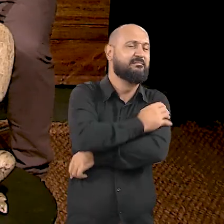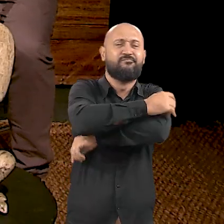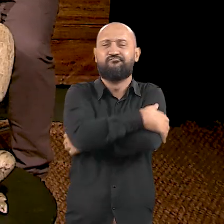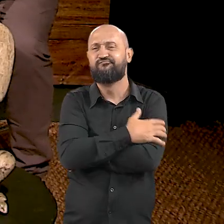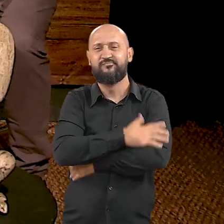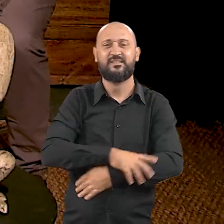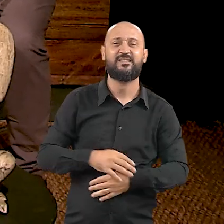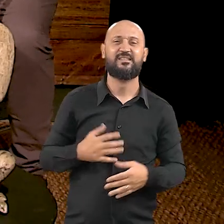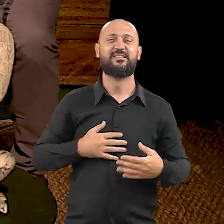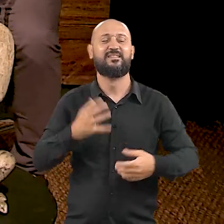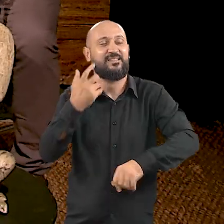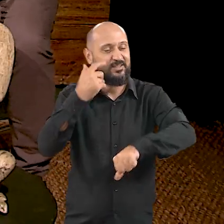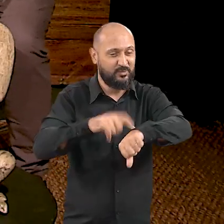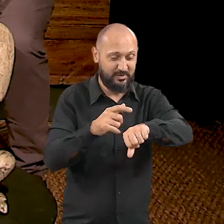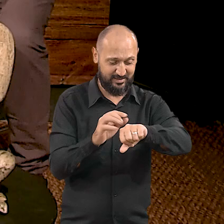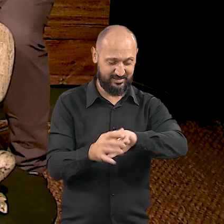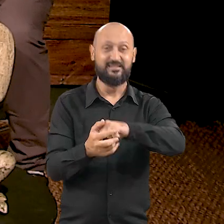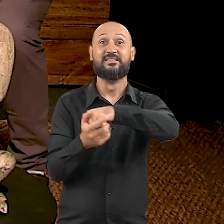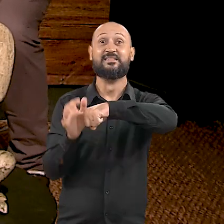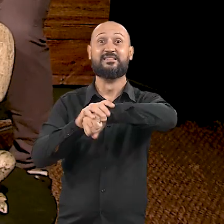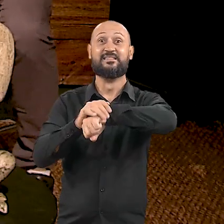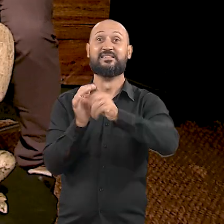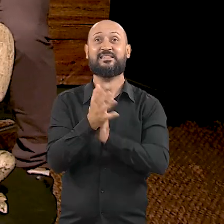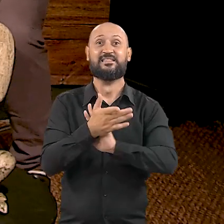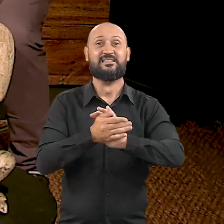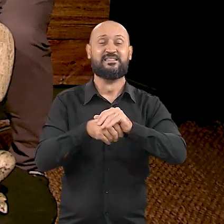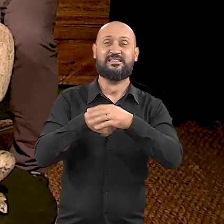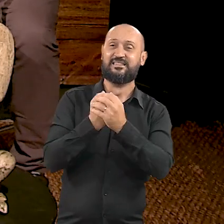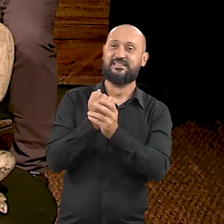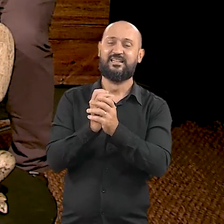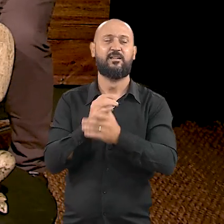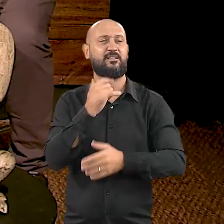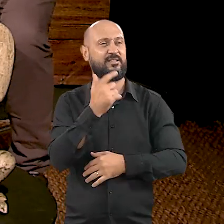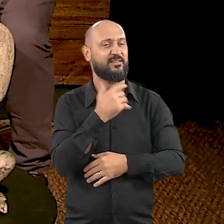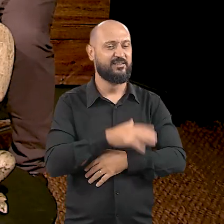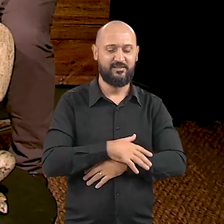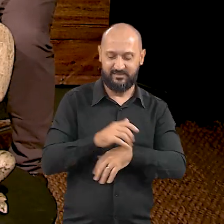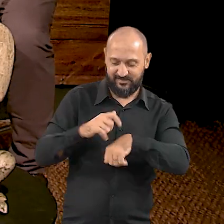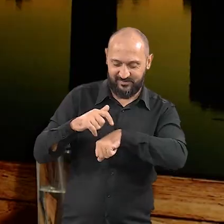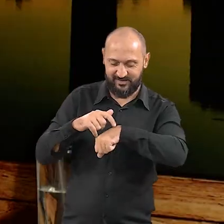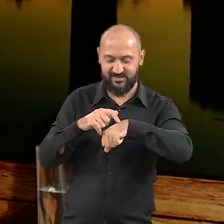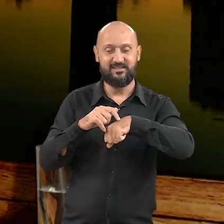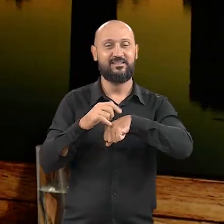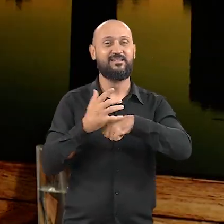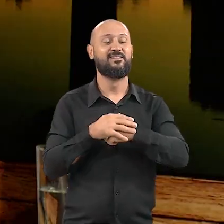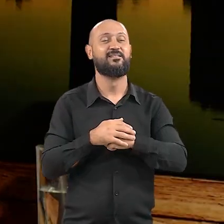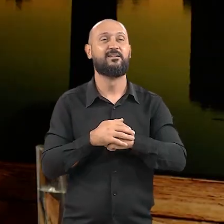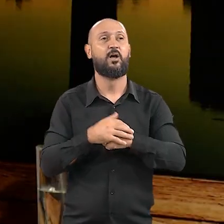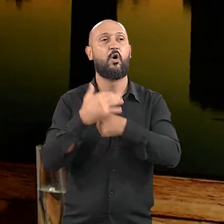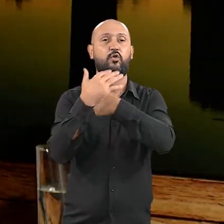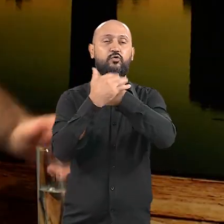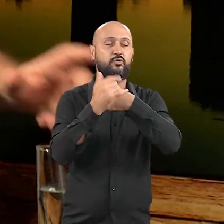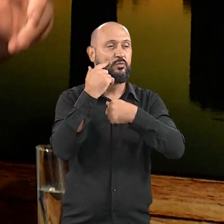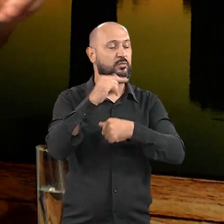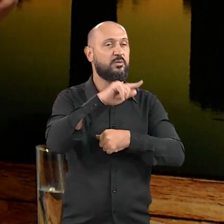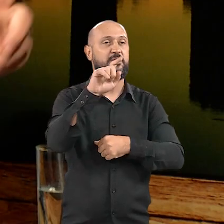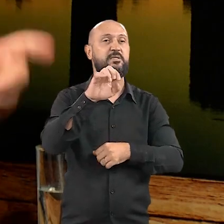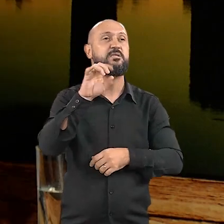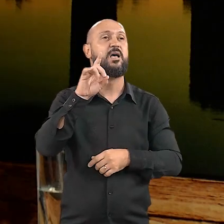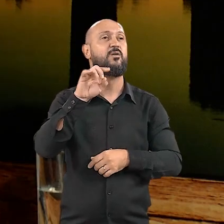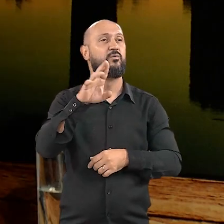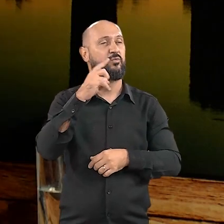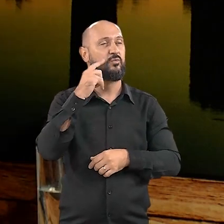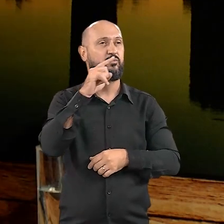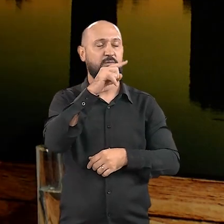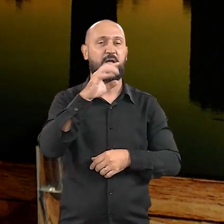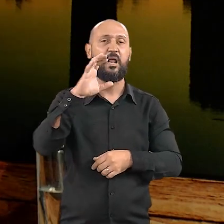nunca. E eu medindo o tempo aqui. Aquela ansiedade. Rapaz, não vai rolar, não vai dar tempo, pô. Mas aí eles chamaram, pô, o Zé Du tá